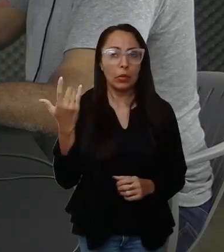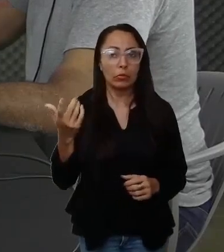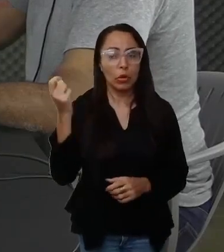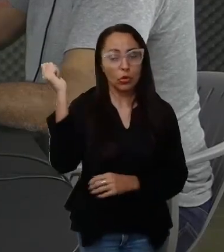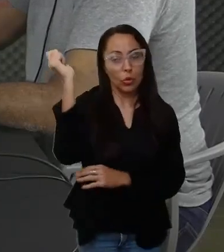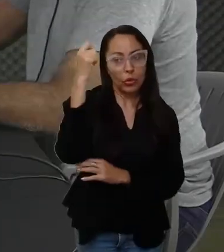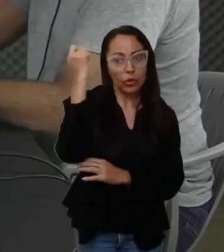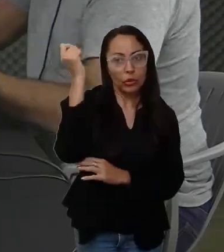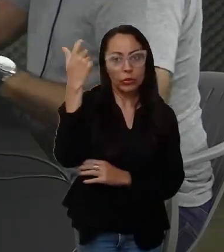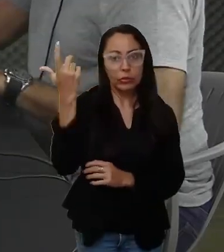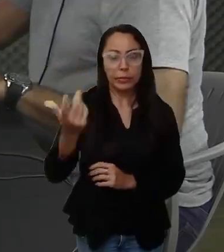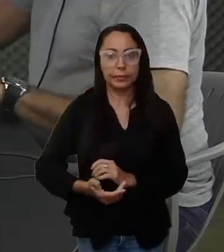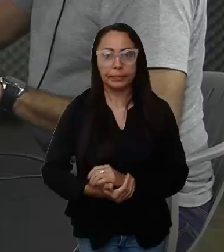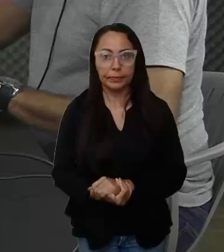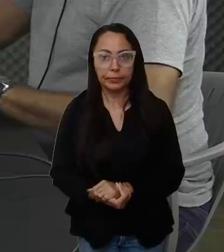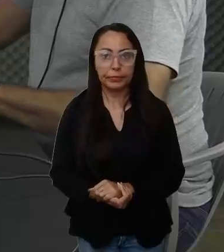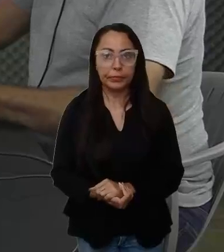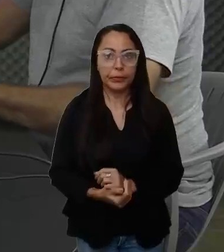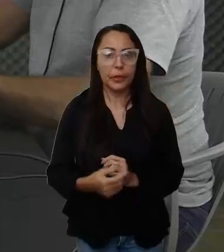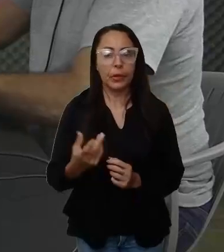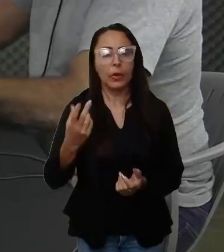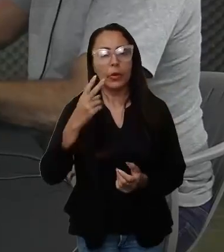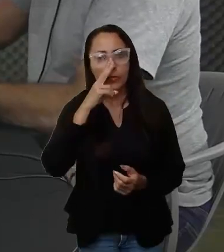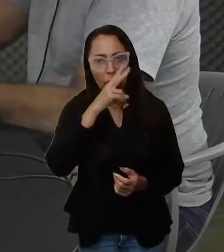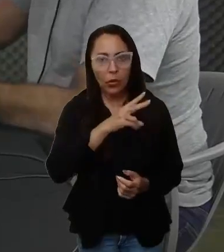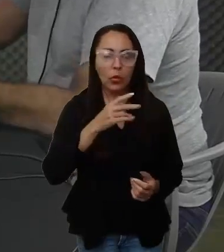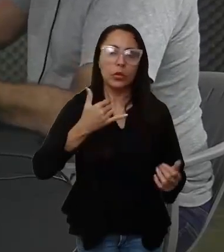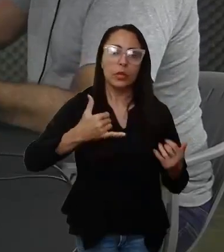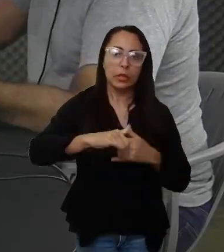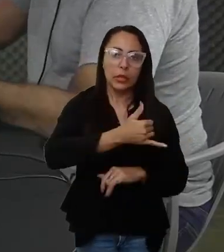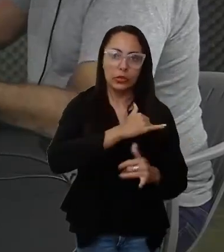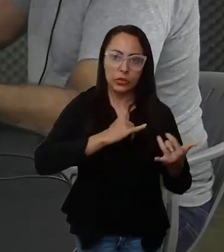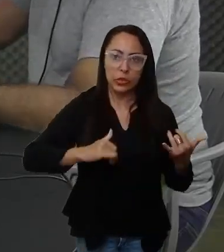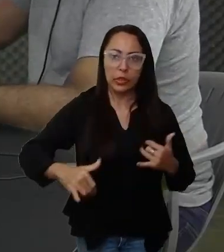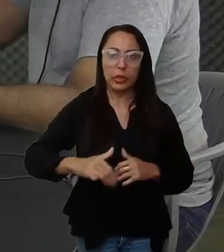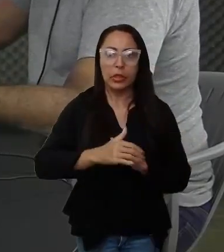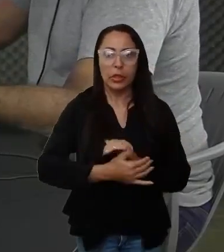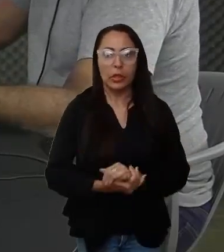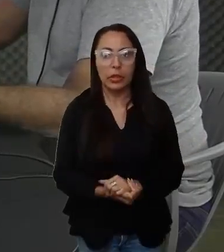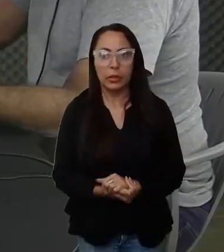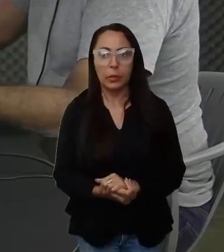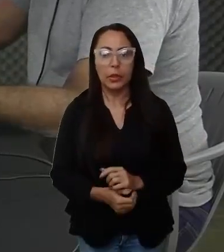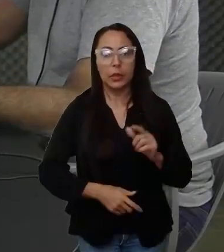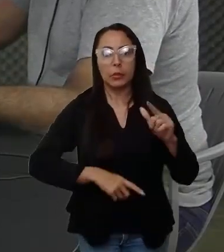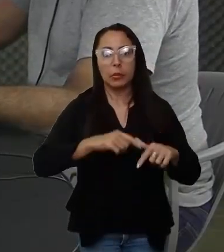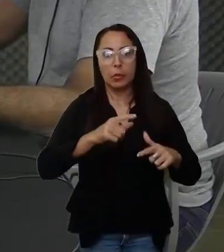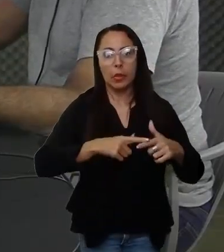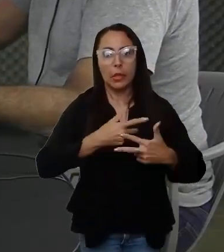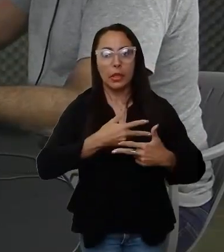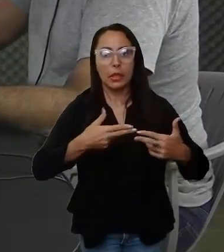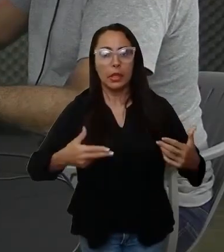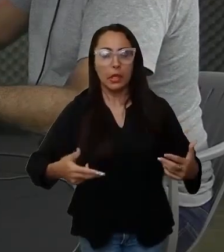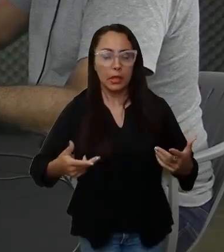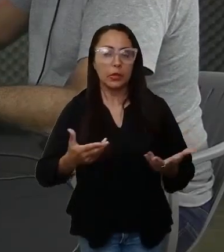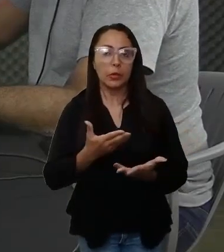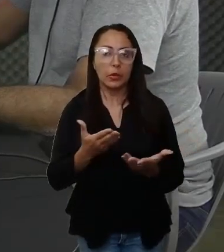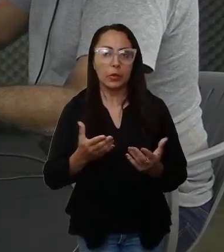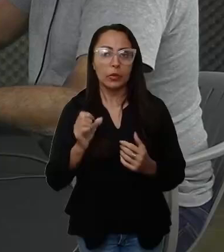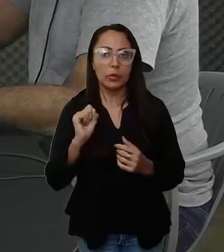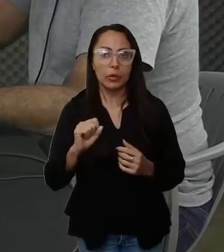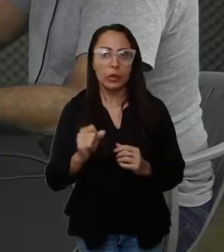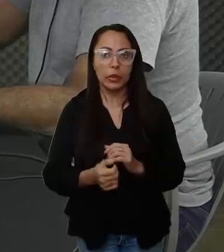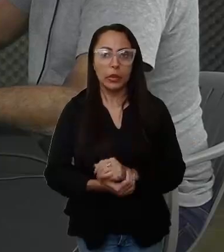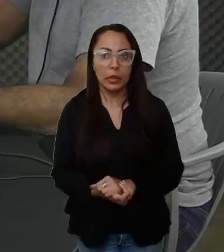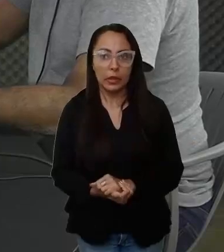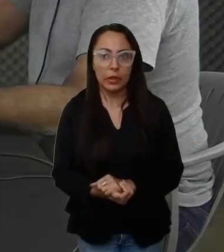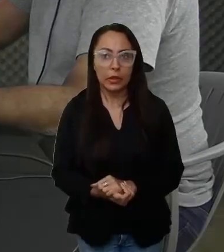Então, a força desprendida, a energia desprendida para que materiais e produtos que saiam de